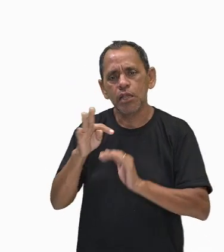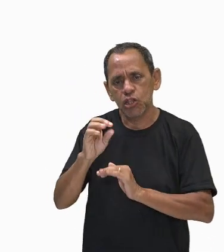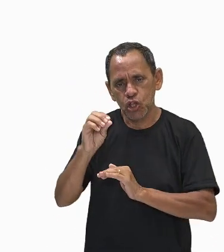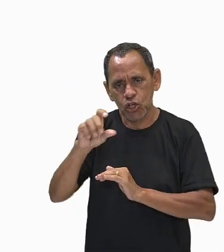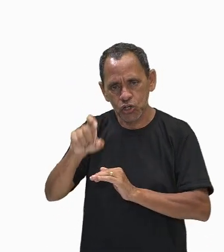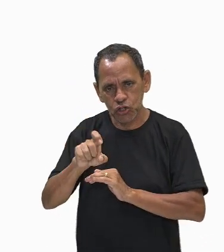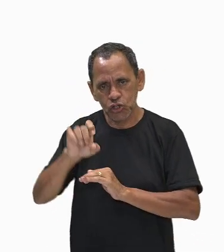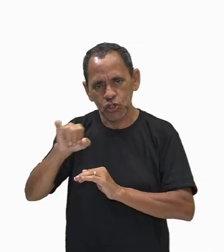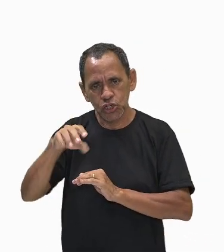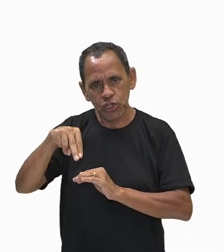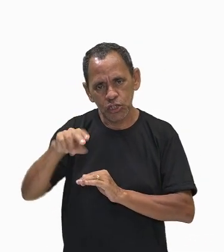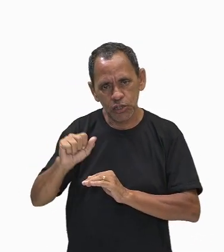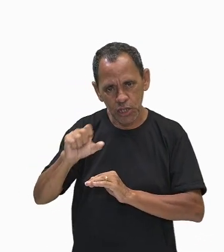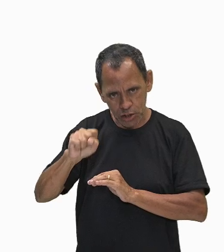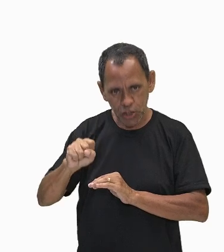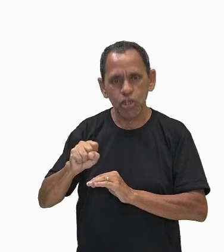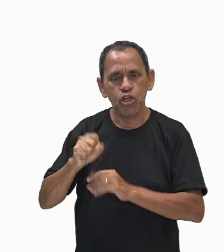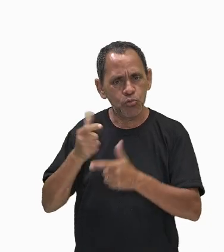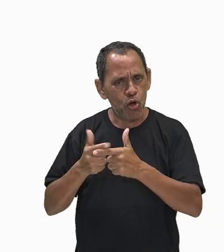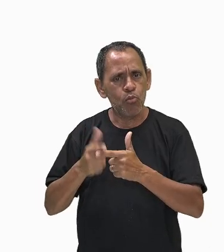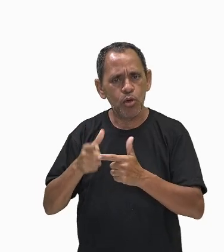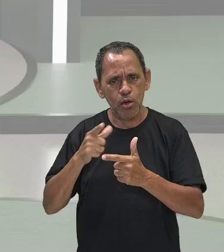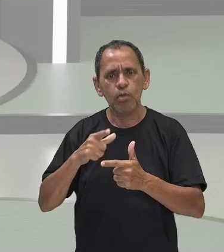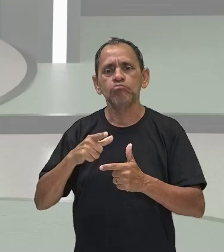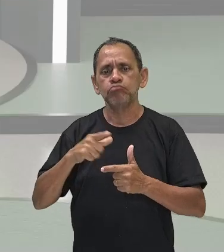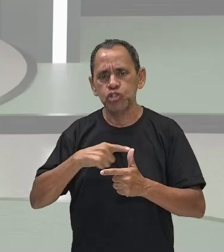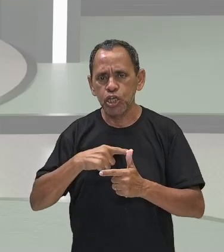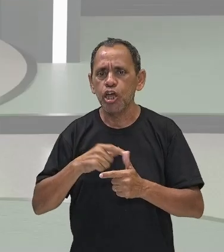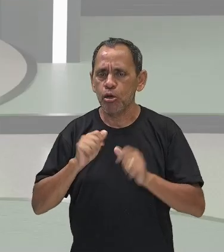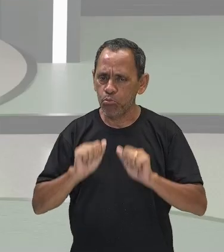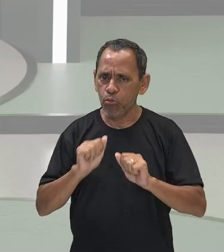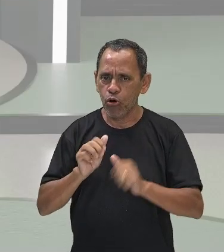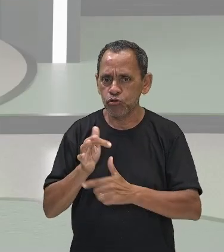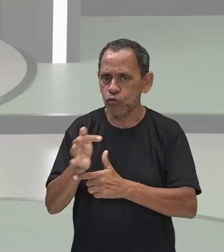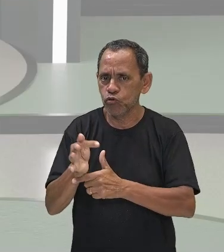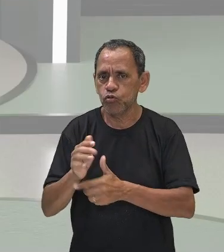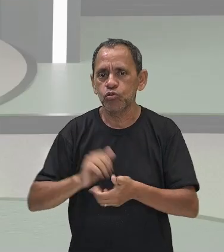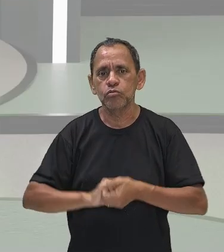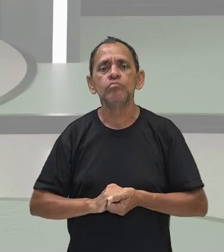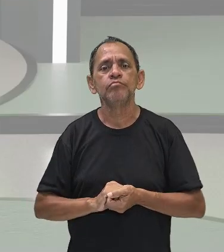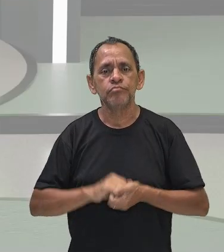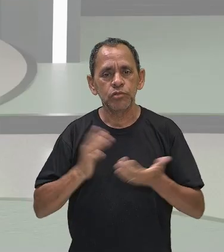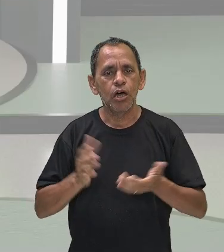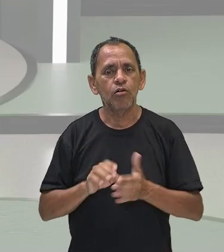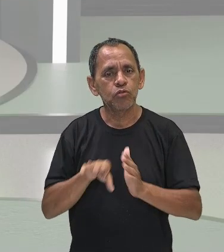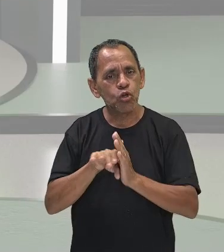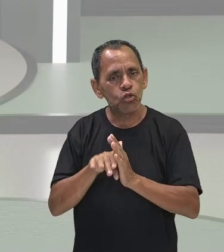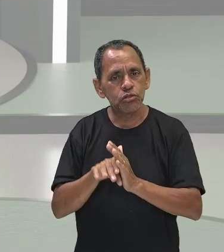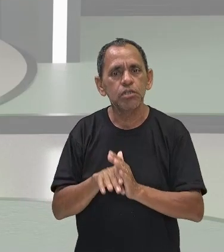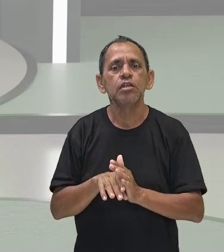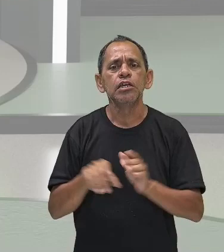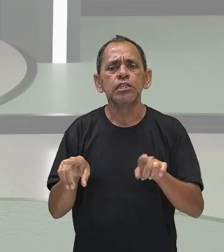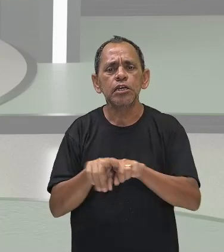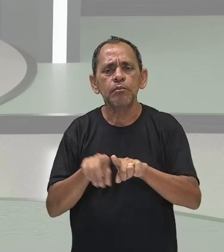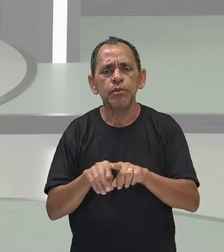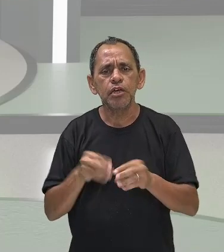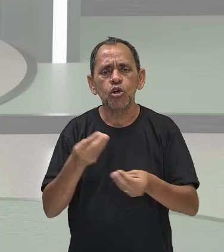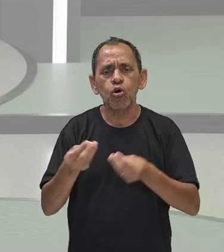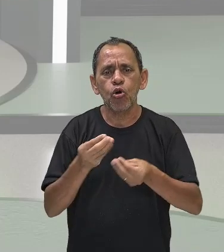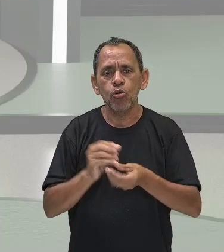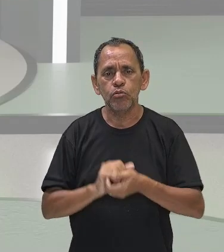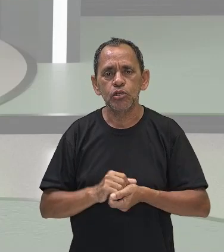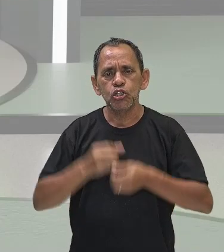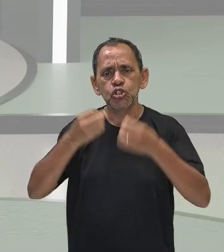gente, esse é o conceito do sistema excretor. E eu queria estar mostrando aqui para vocês